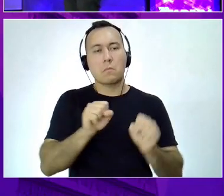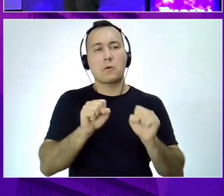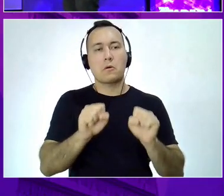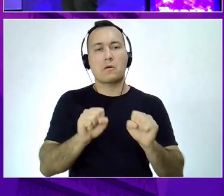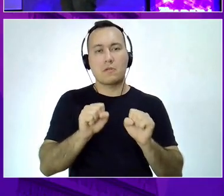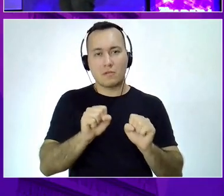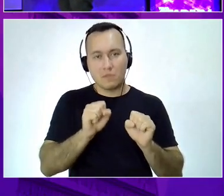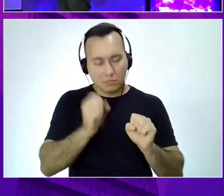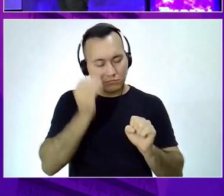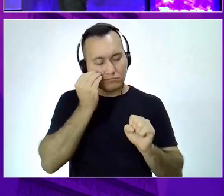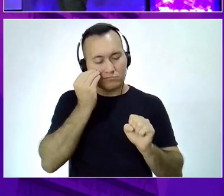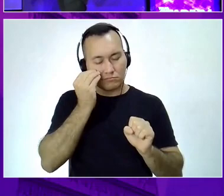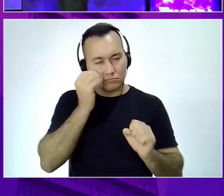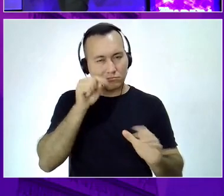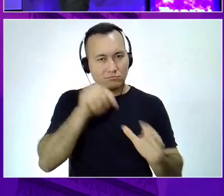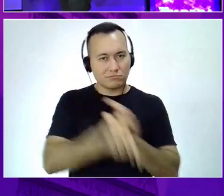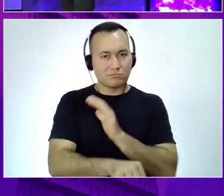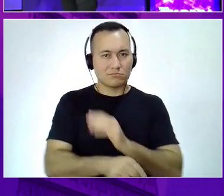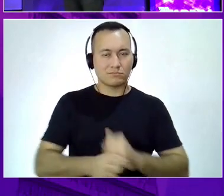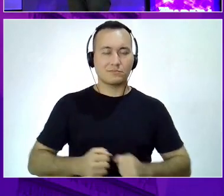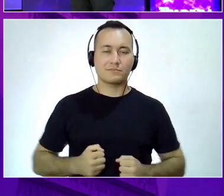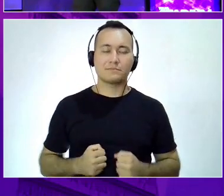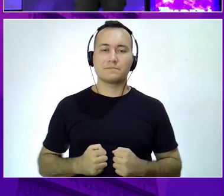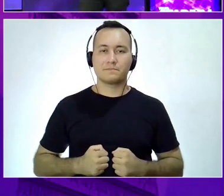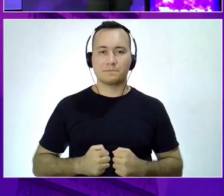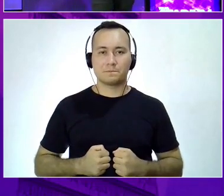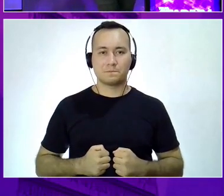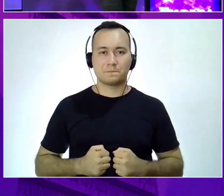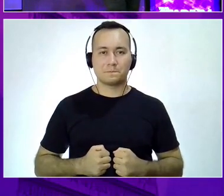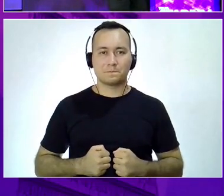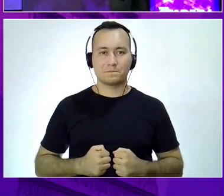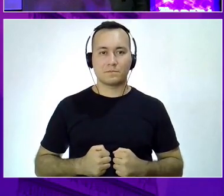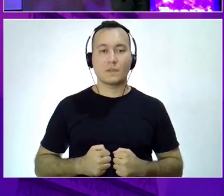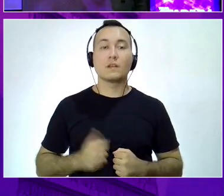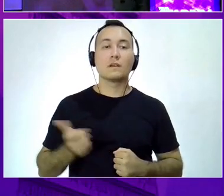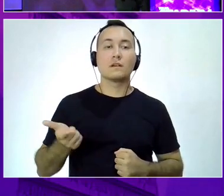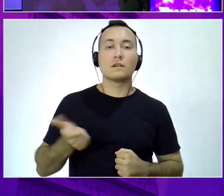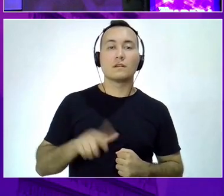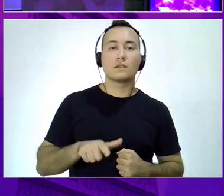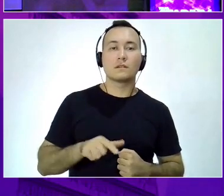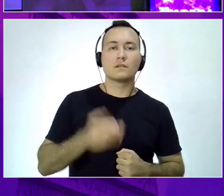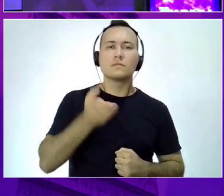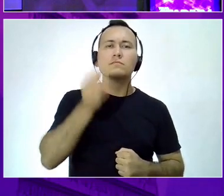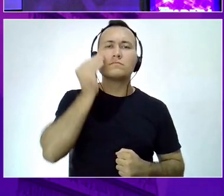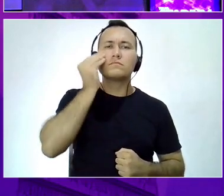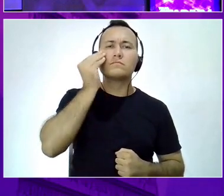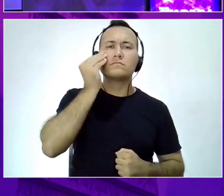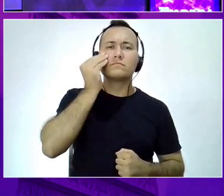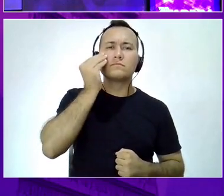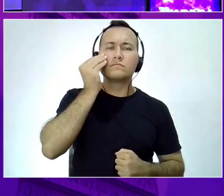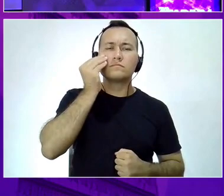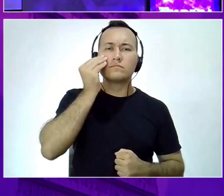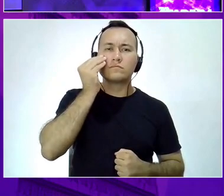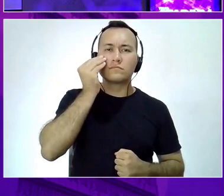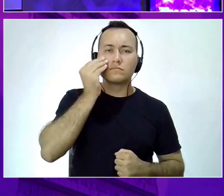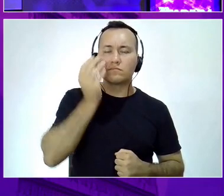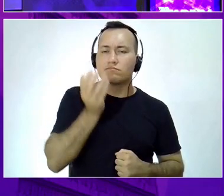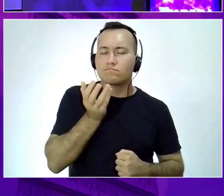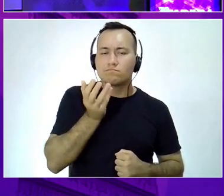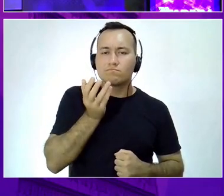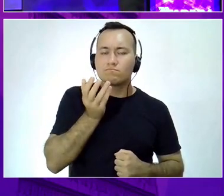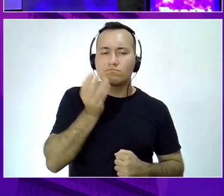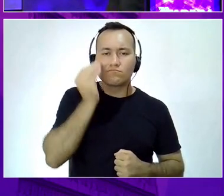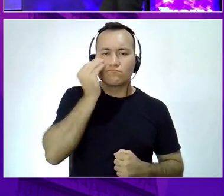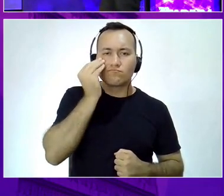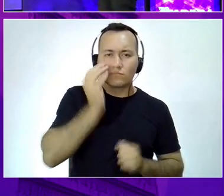de vocês essa necessidade de testes de acessibilidade. Mas como planejar esses testes? Quais são as abordagens? Então aqui, ó,